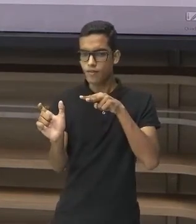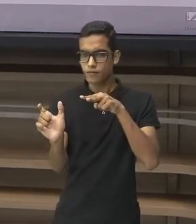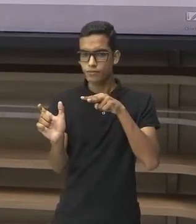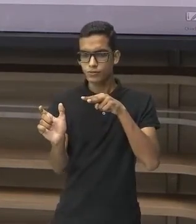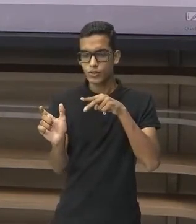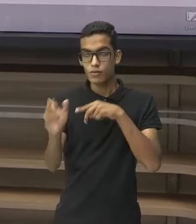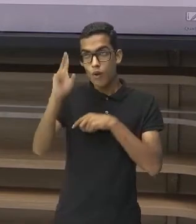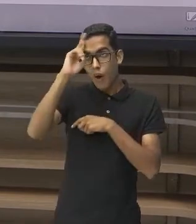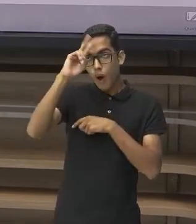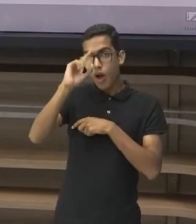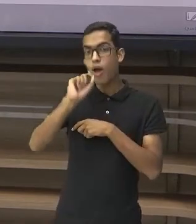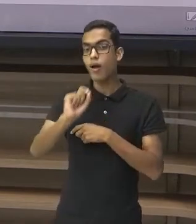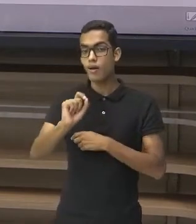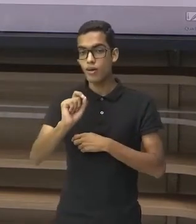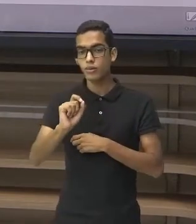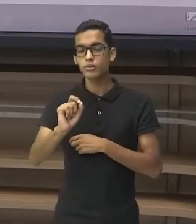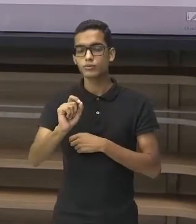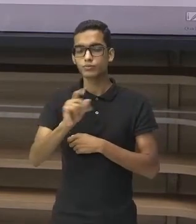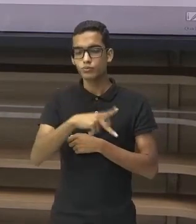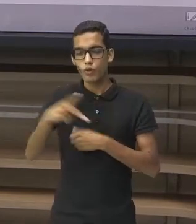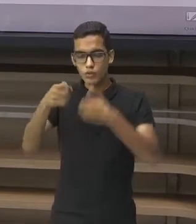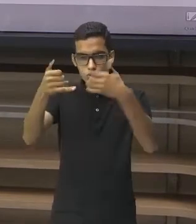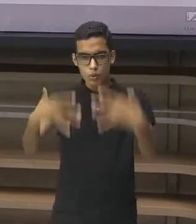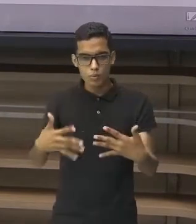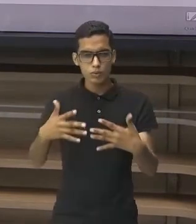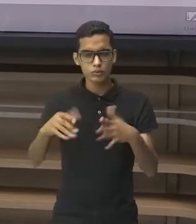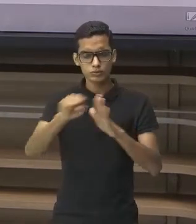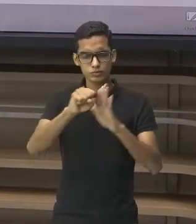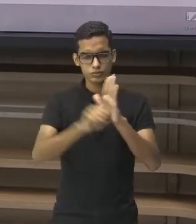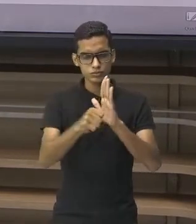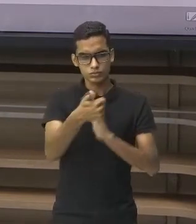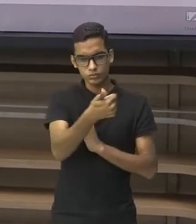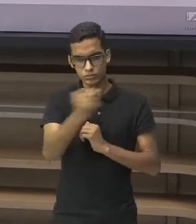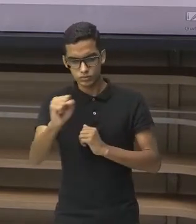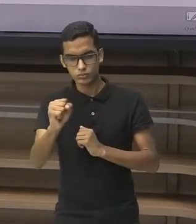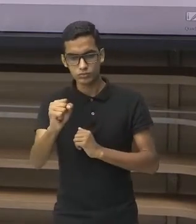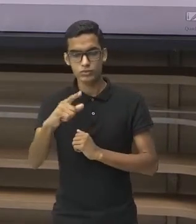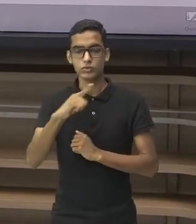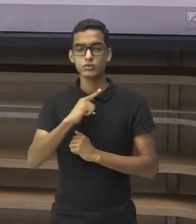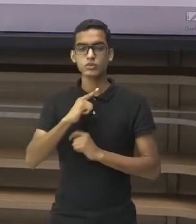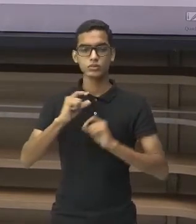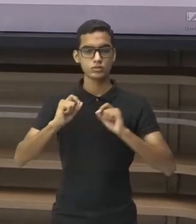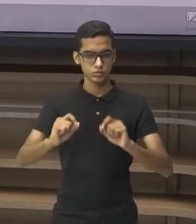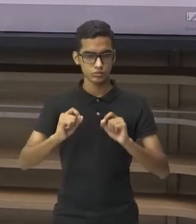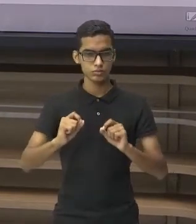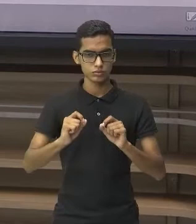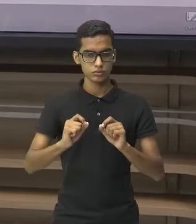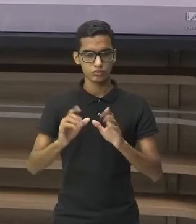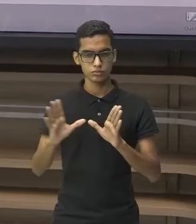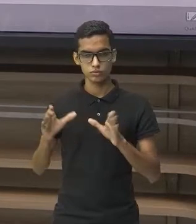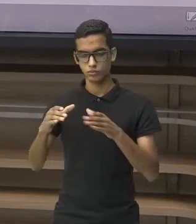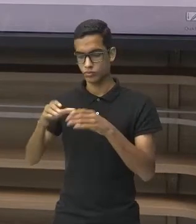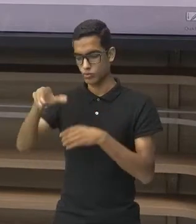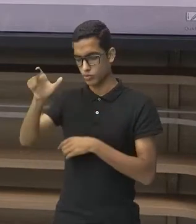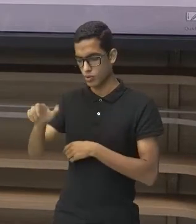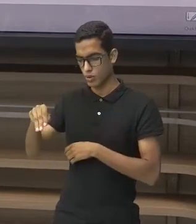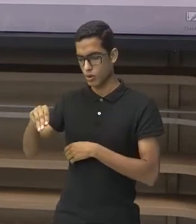vão lembrar do quê? O professor falou que lá no século XVIII houve, a princípio, com o Marquês de Pombal